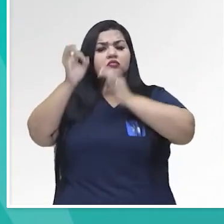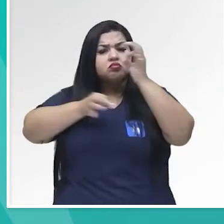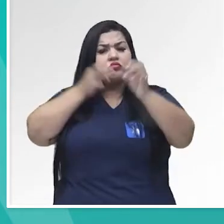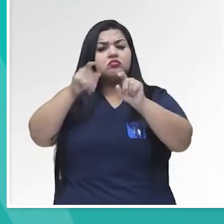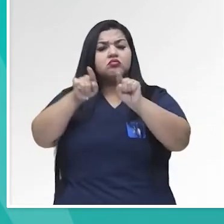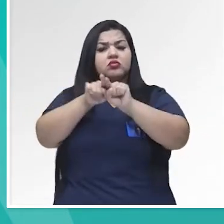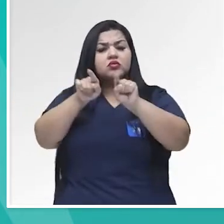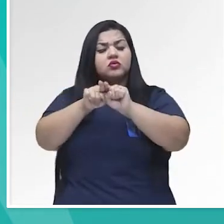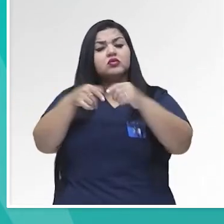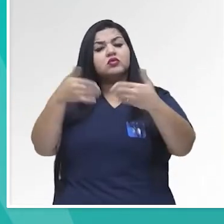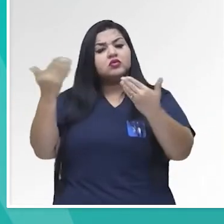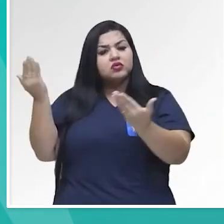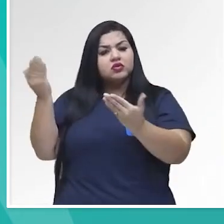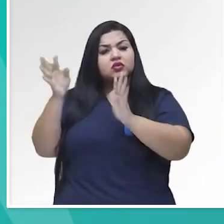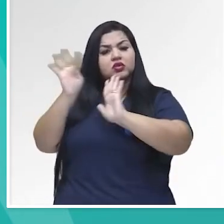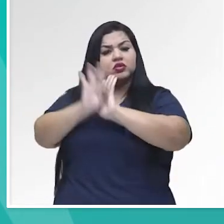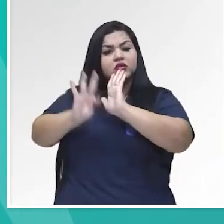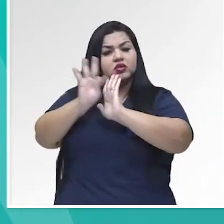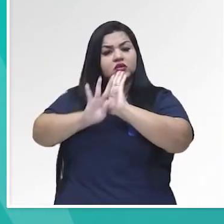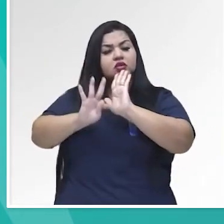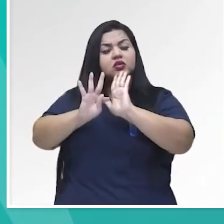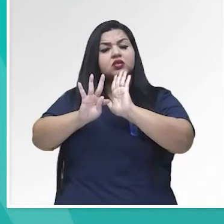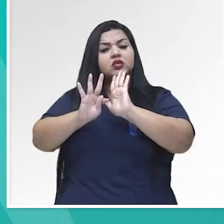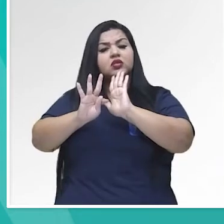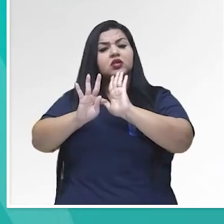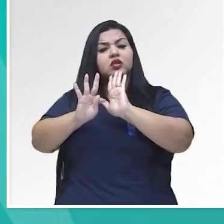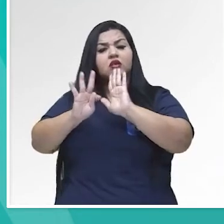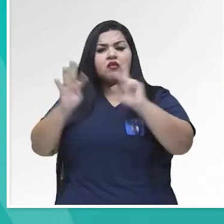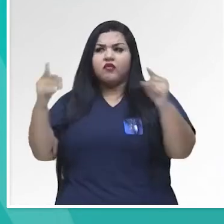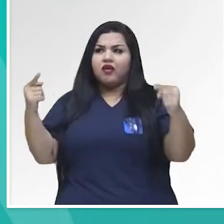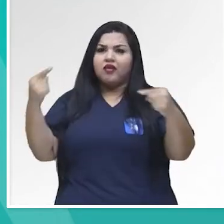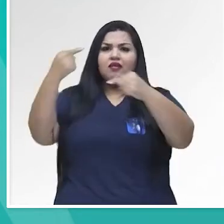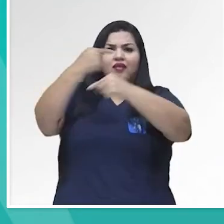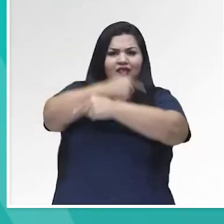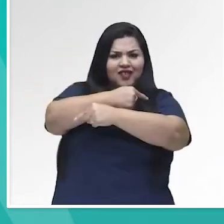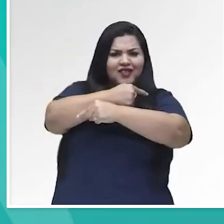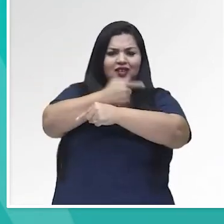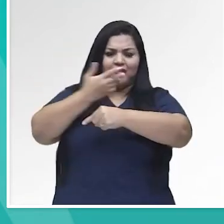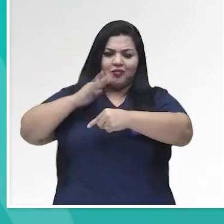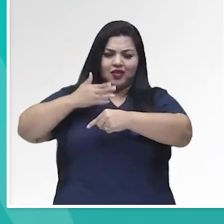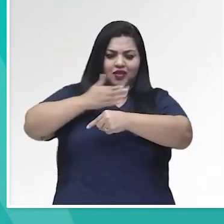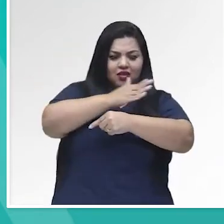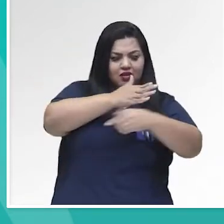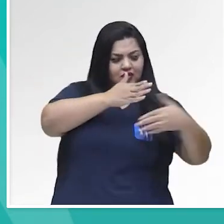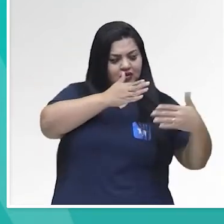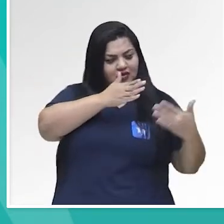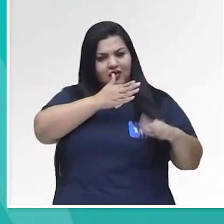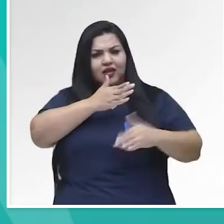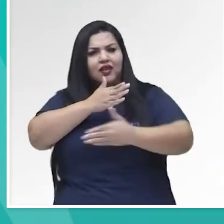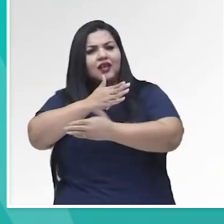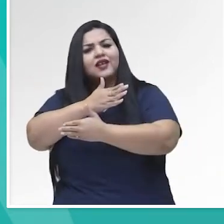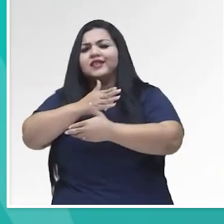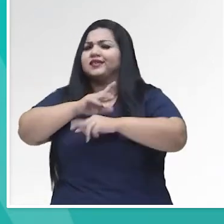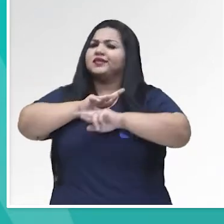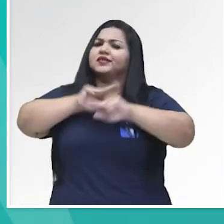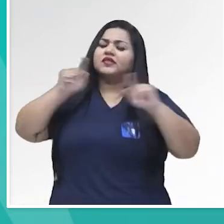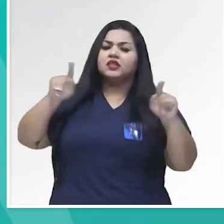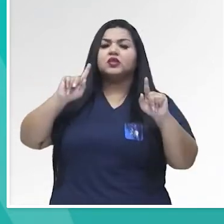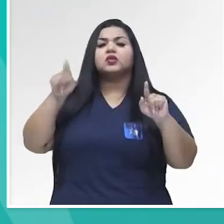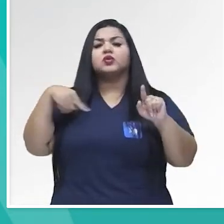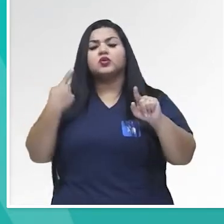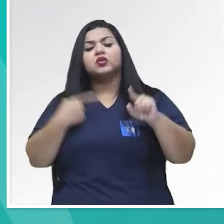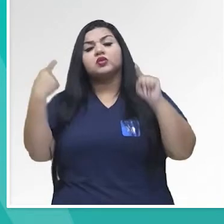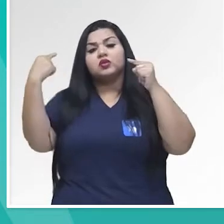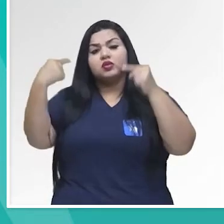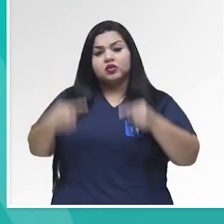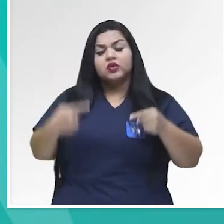tem esse peixe aqui, ele vai na contramão dos outros peixinhos, né? Então, mas o nosso desafio hoje